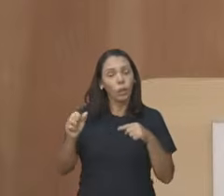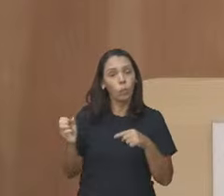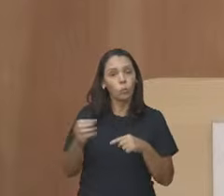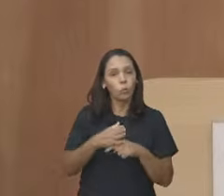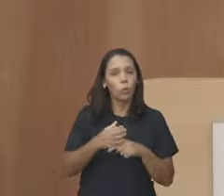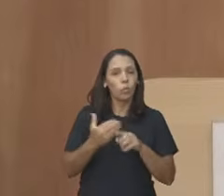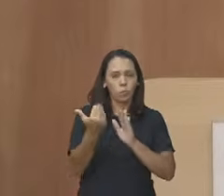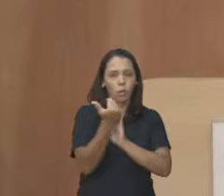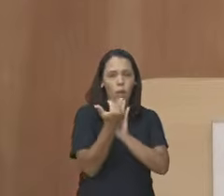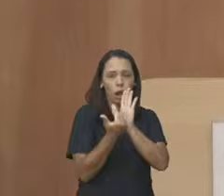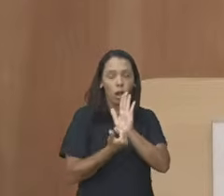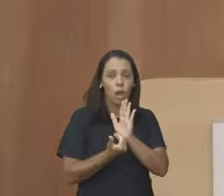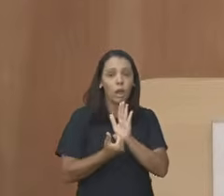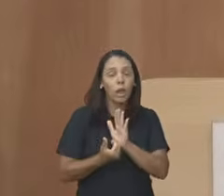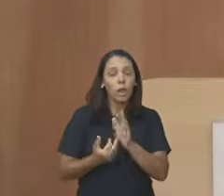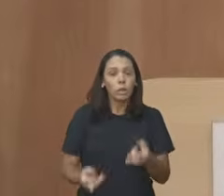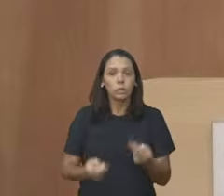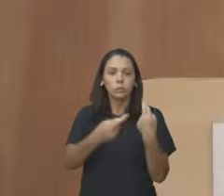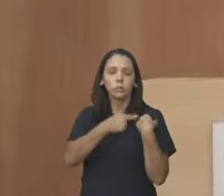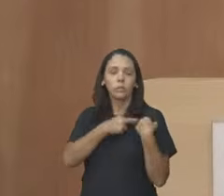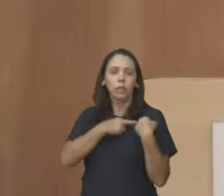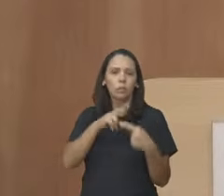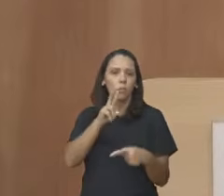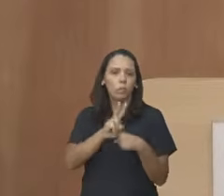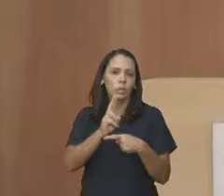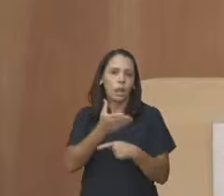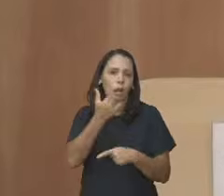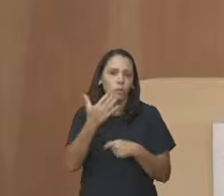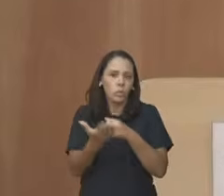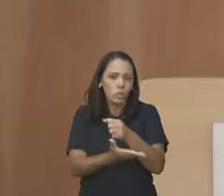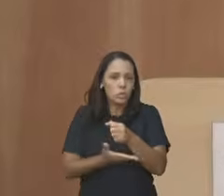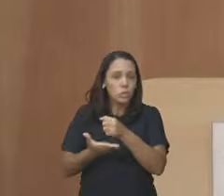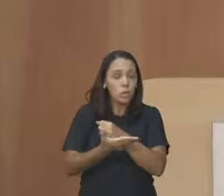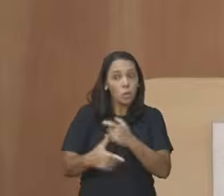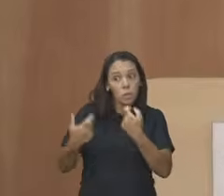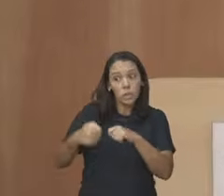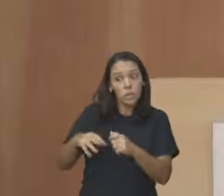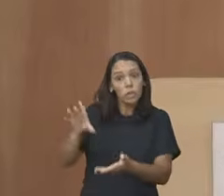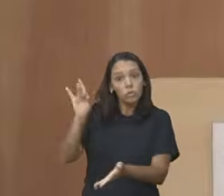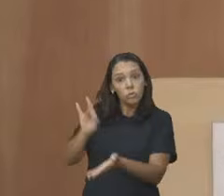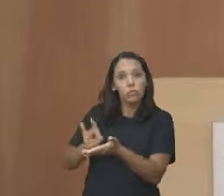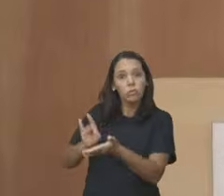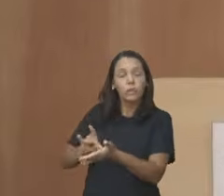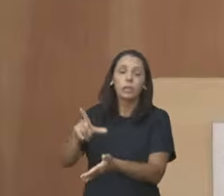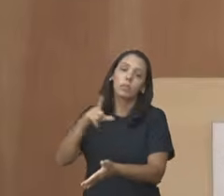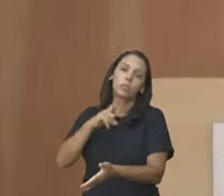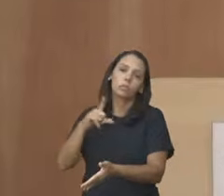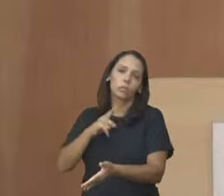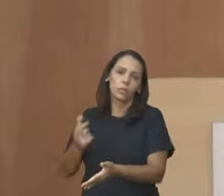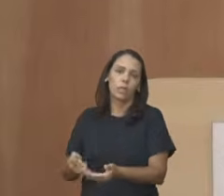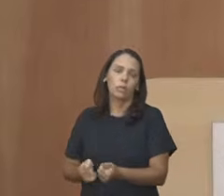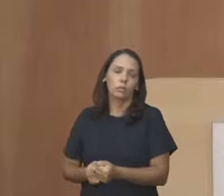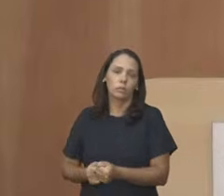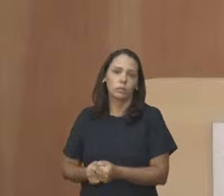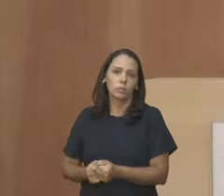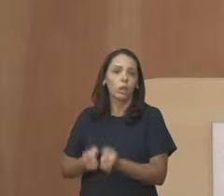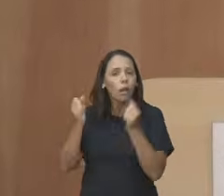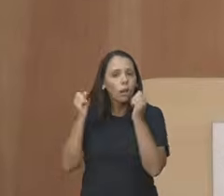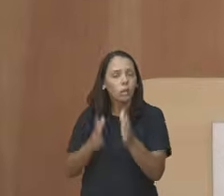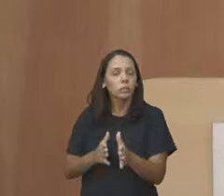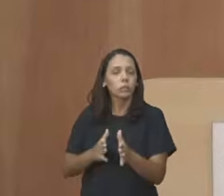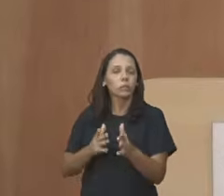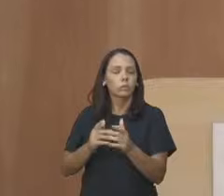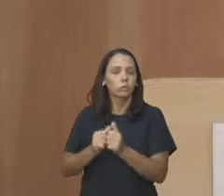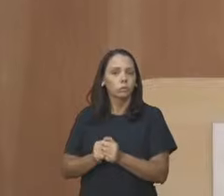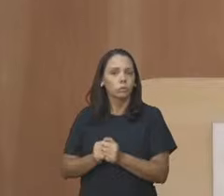com programas de segurança alimentar, funcione de fato e não seja mais um elemento retórico do que